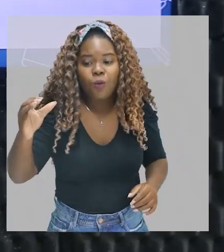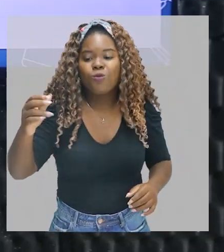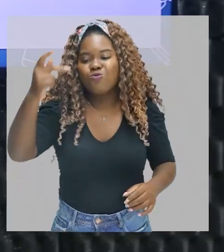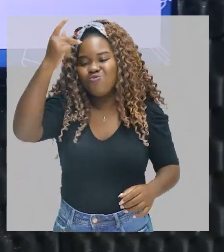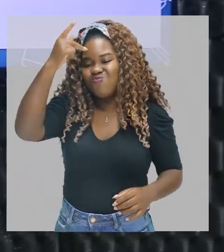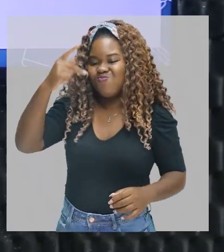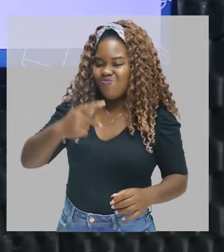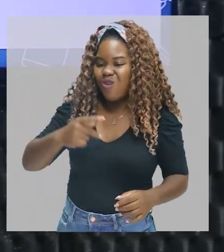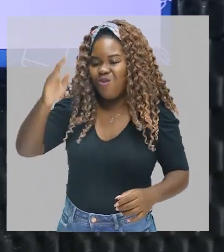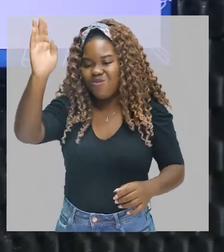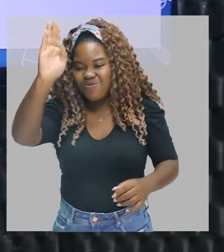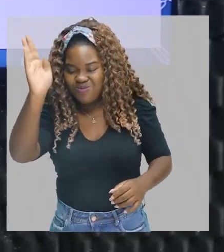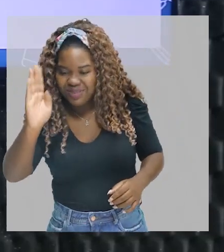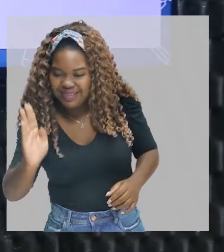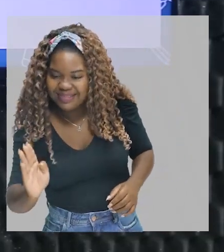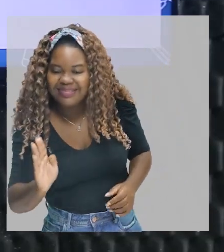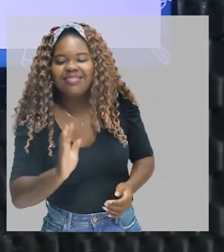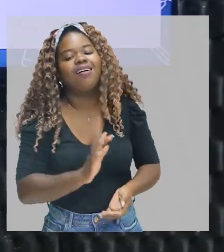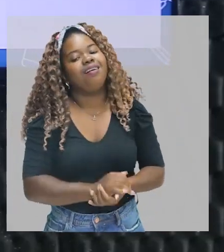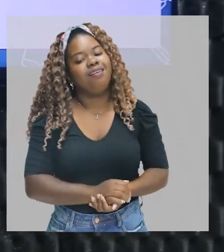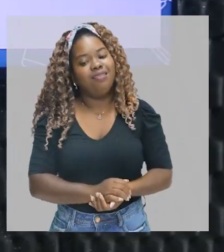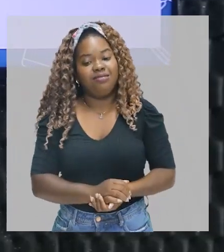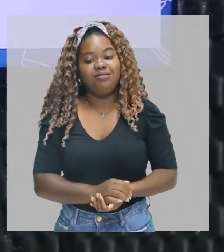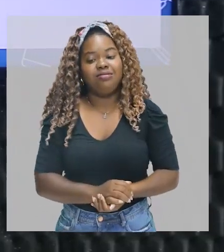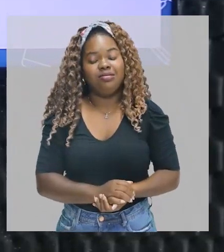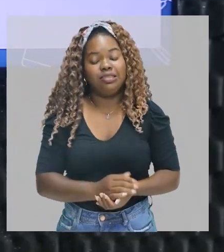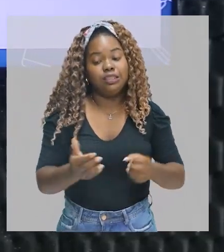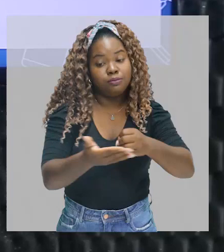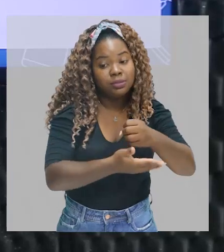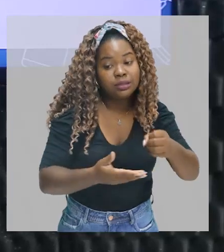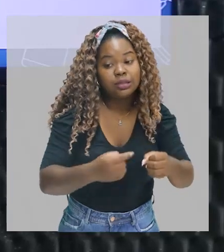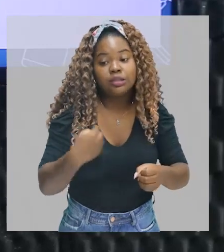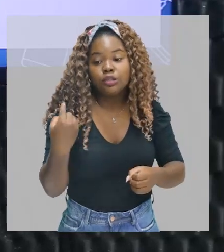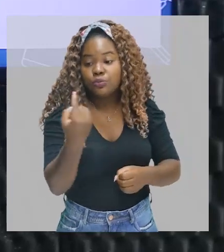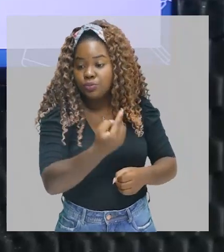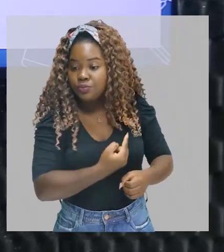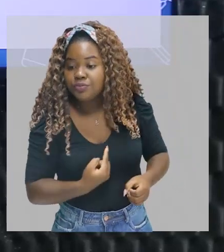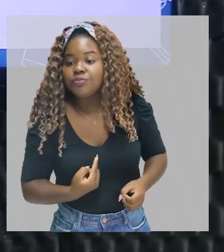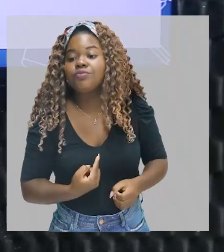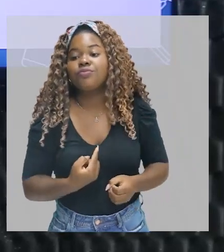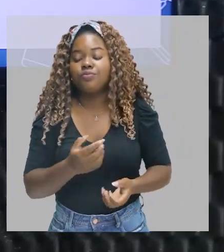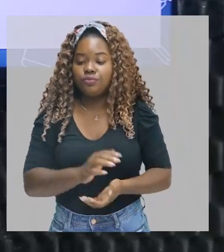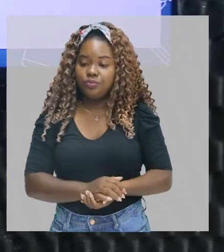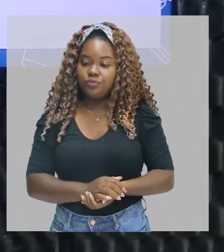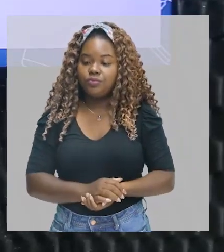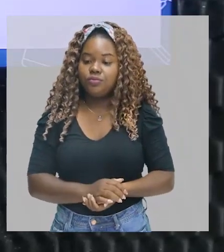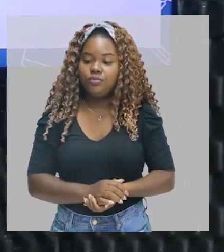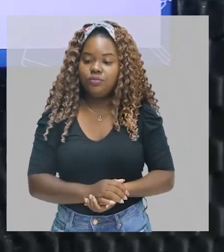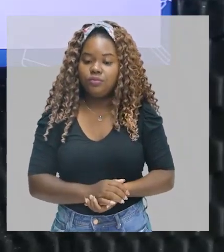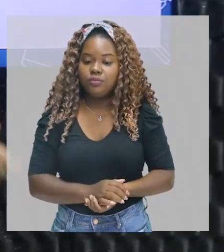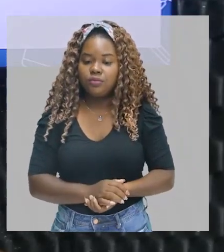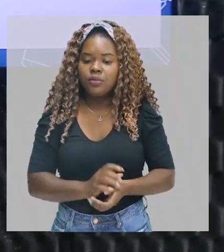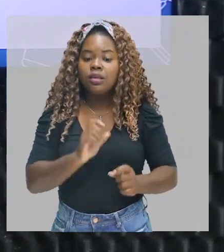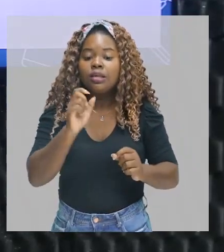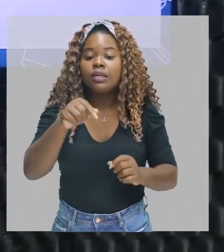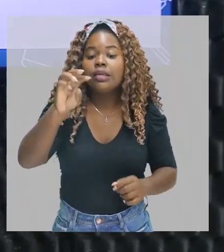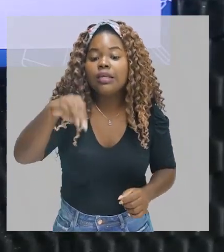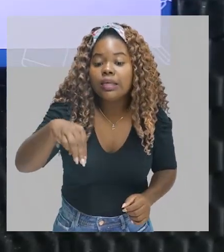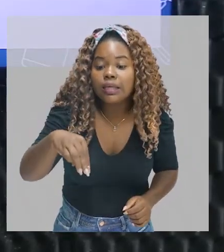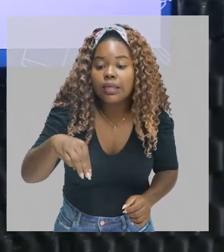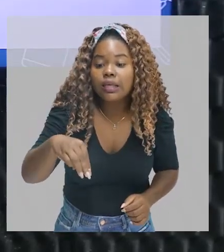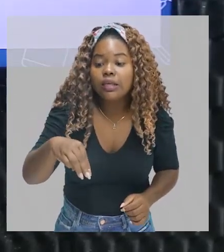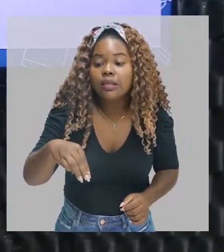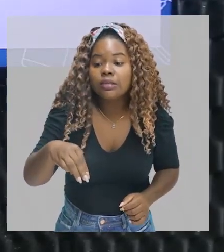própria, brasileira, baseada nas nossas raízes. E quem habitava o Brasil primeiramente? Os